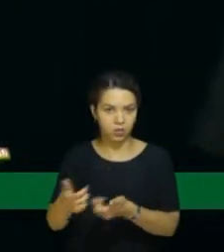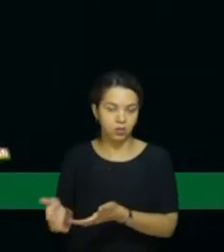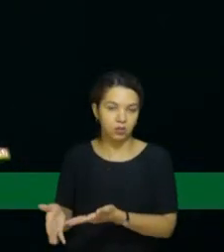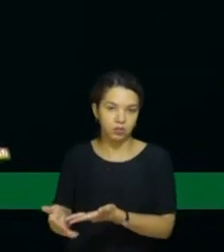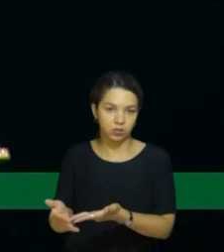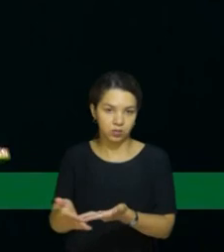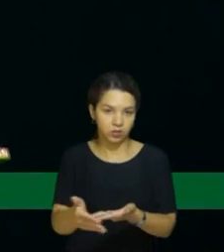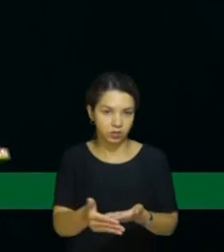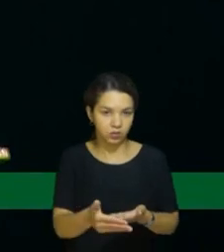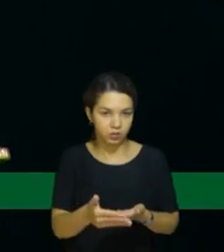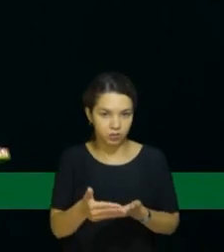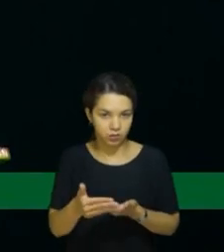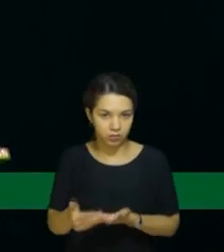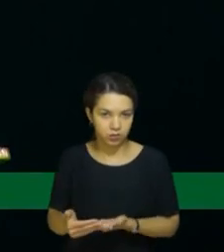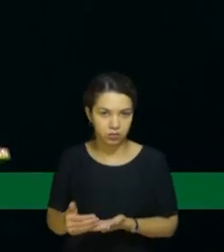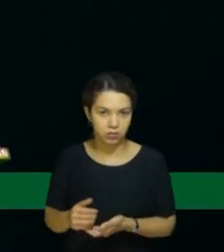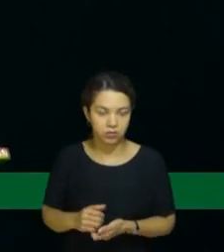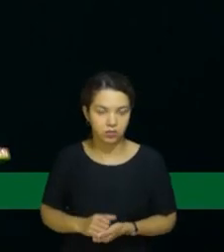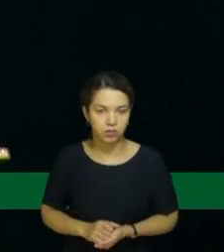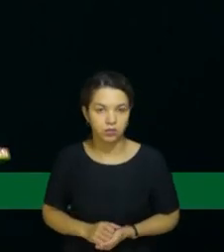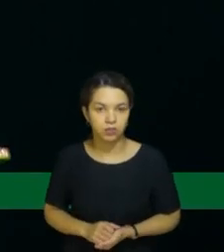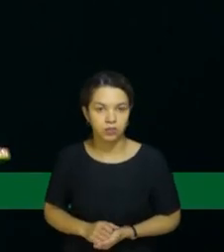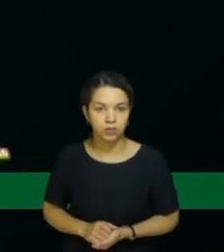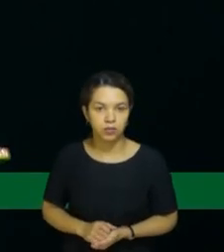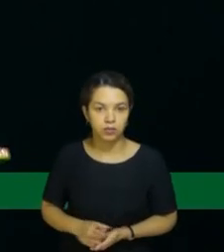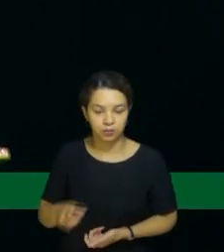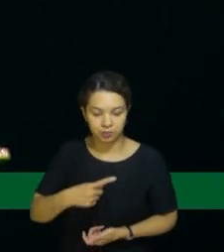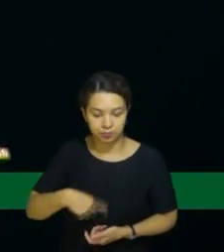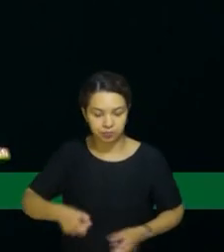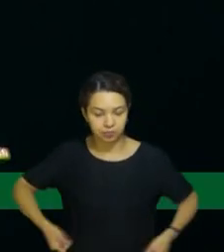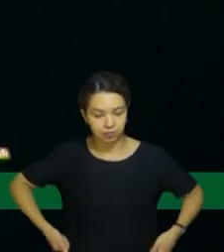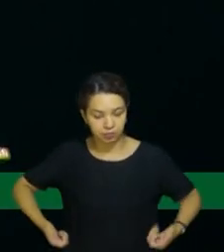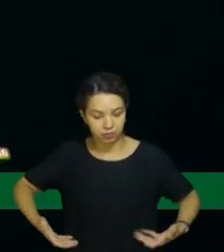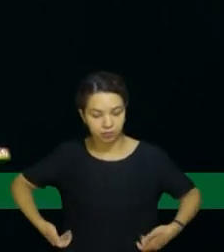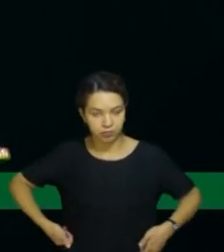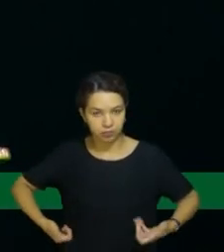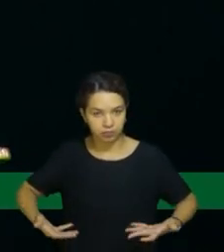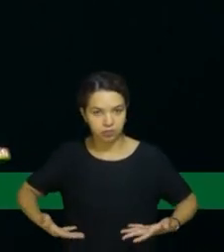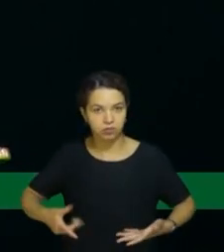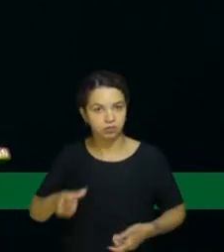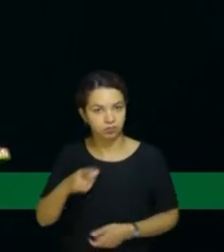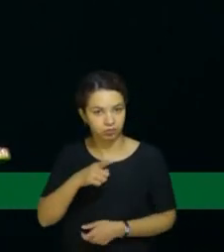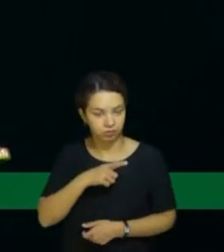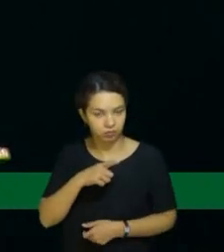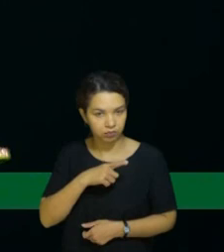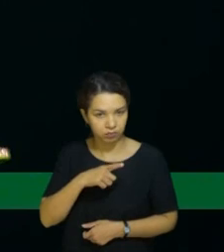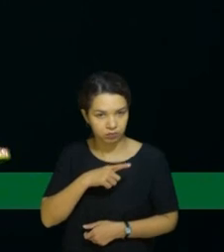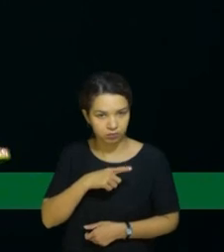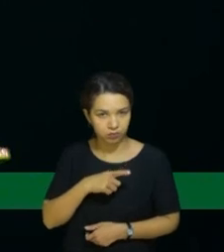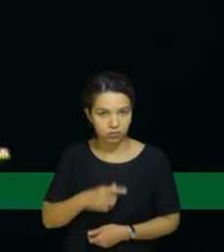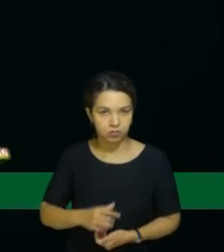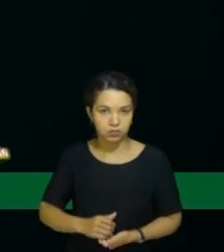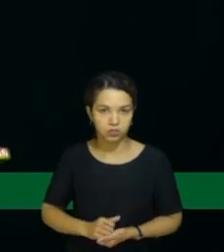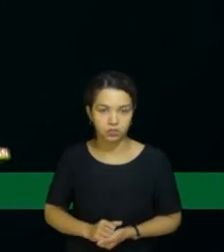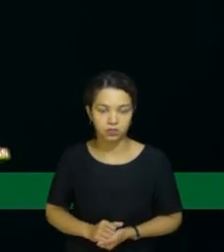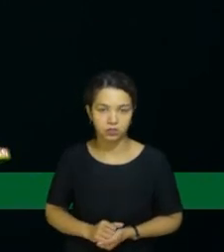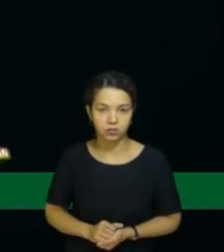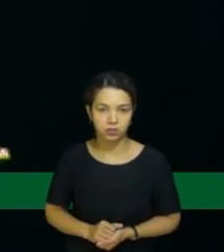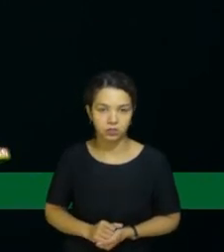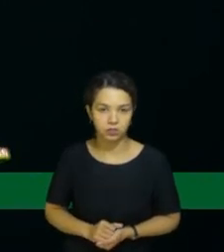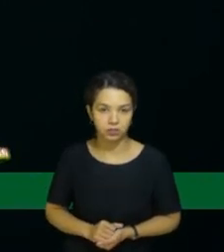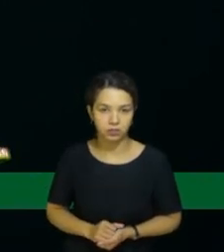seus inerentes e decorrentes custos interferindo Por isso mesmo na correta alocação dos meios de